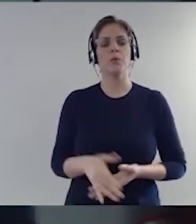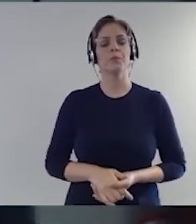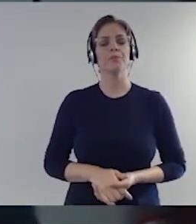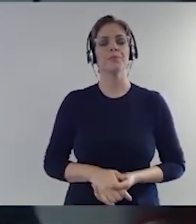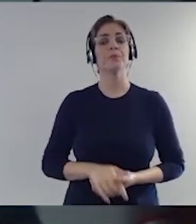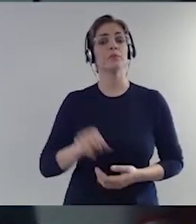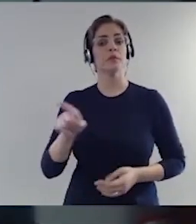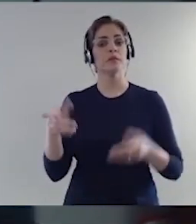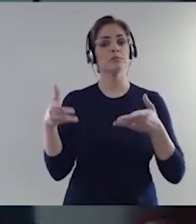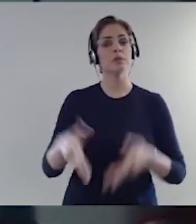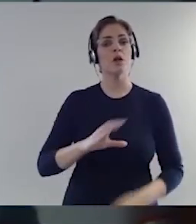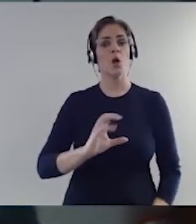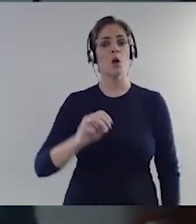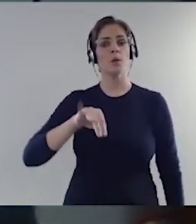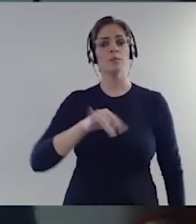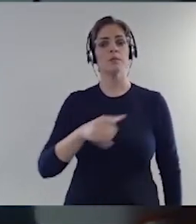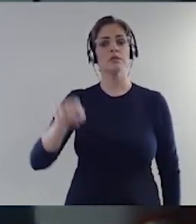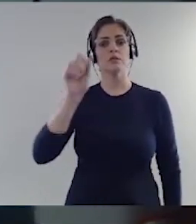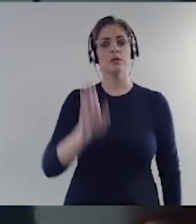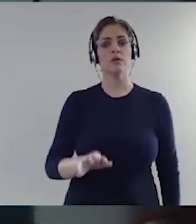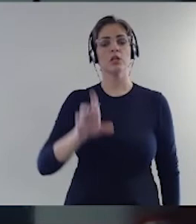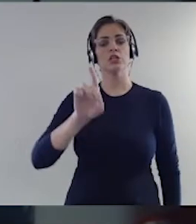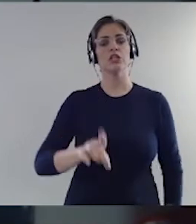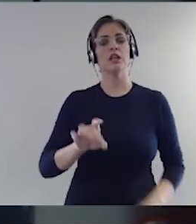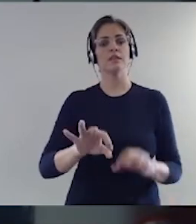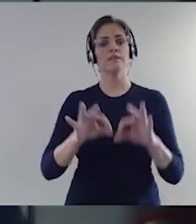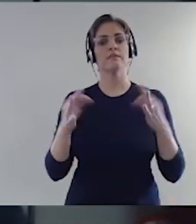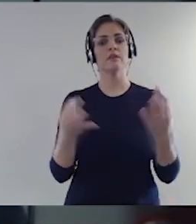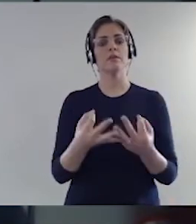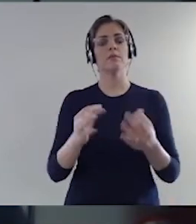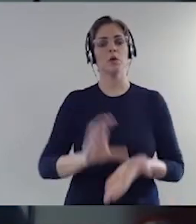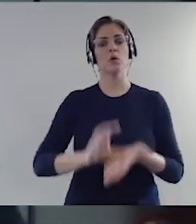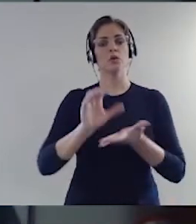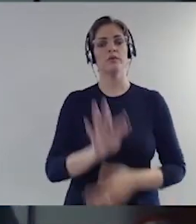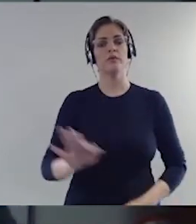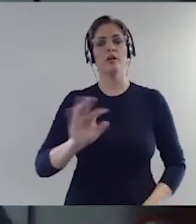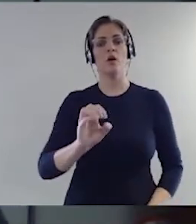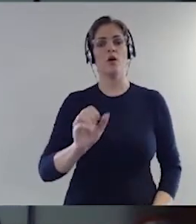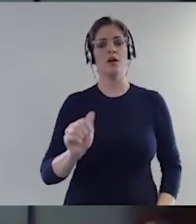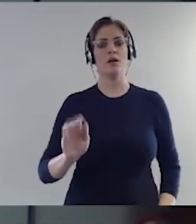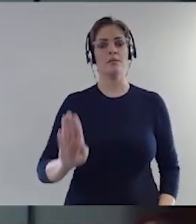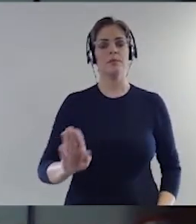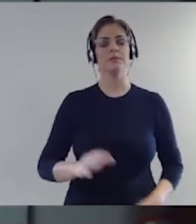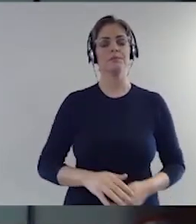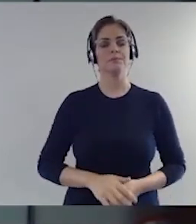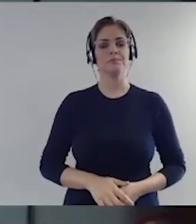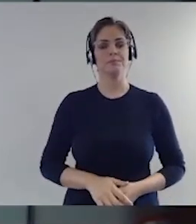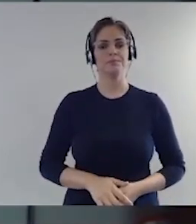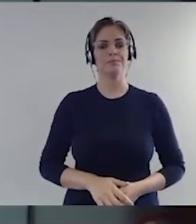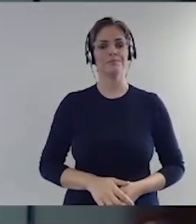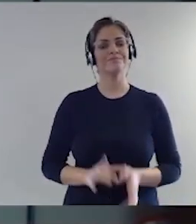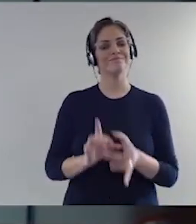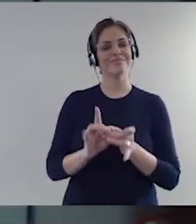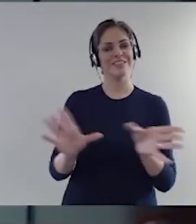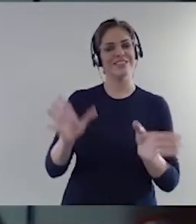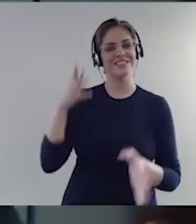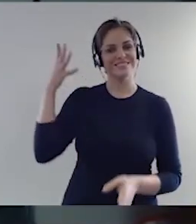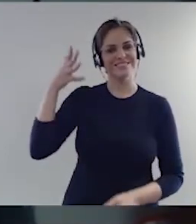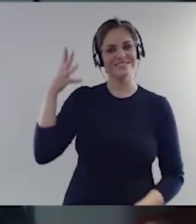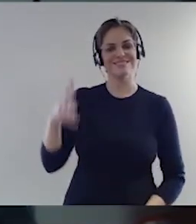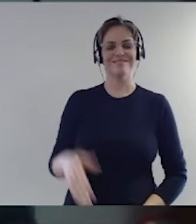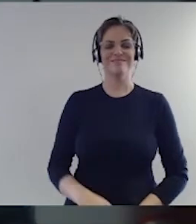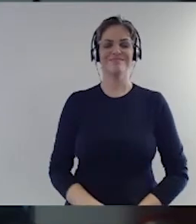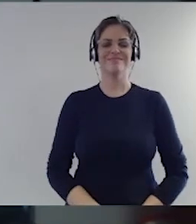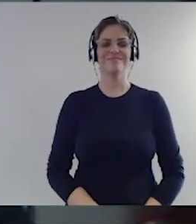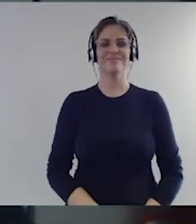hoje membro da Comissão Nacional de Direito de Família do Conselho Federal da OAB. Professor Venceslau, fique à vontade, a palavra é sua.